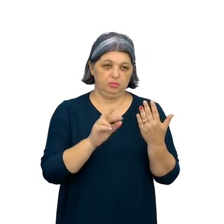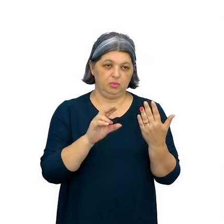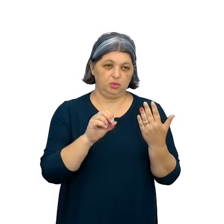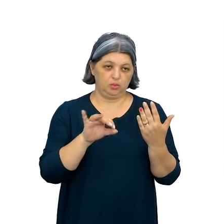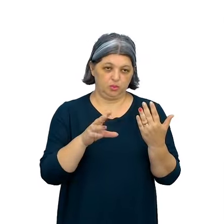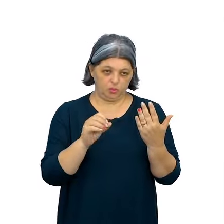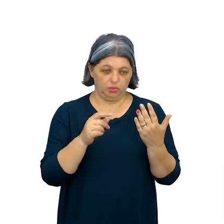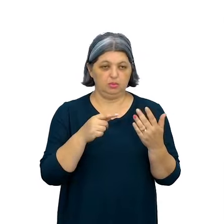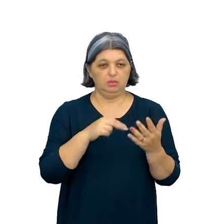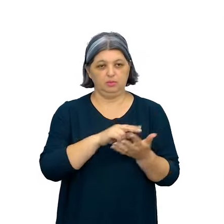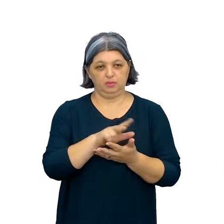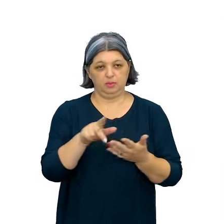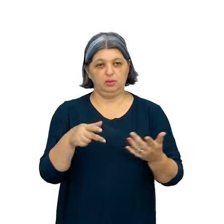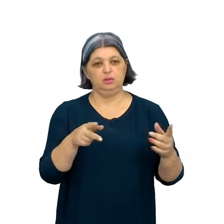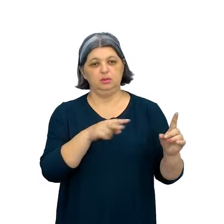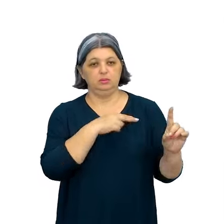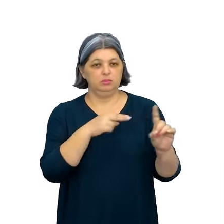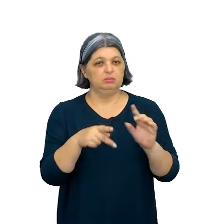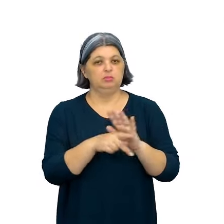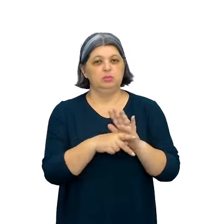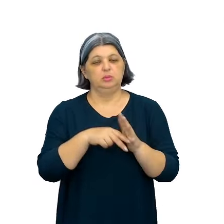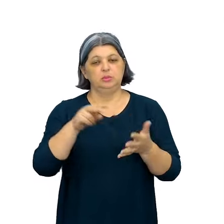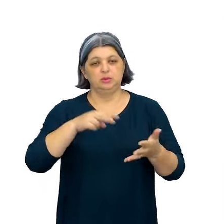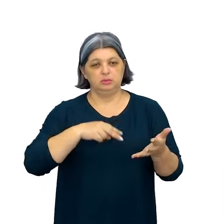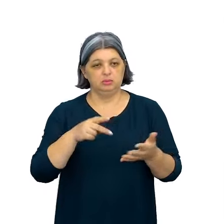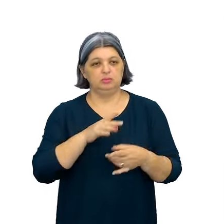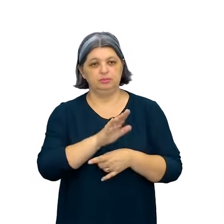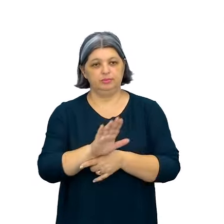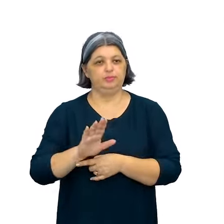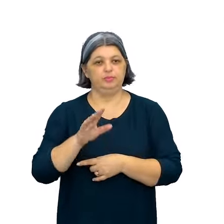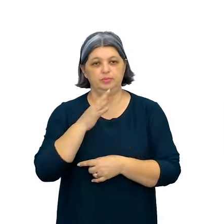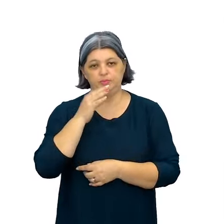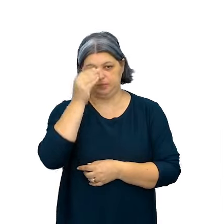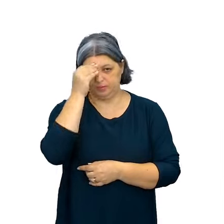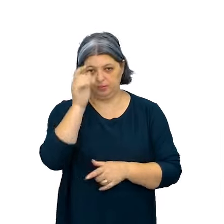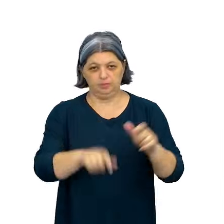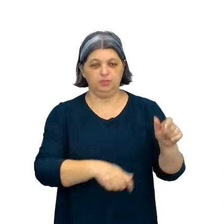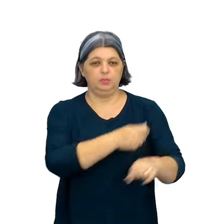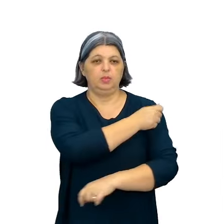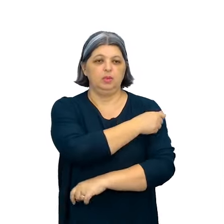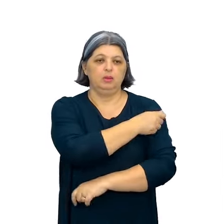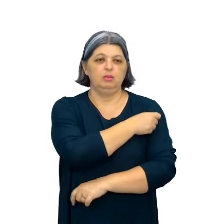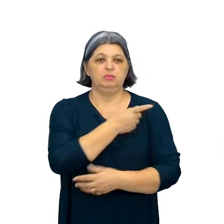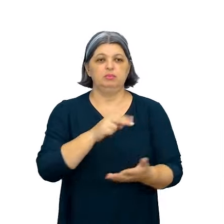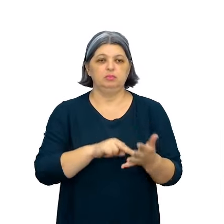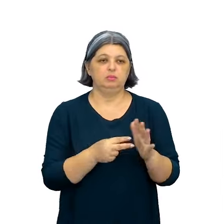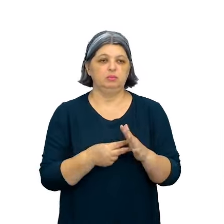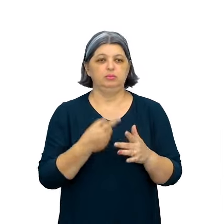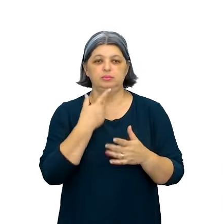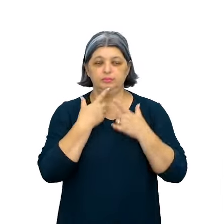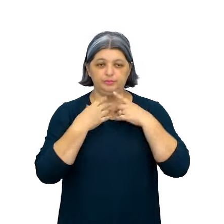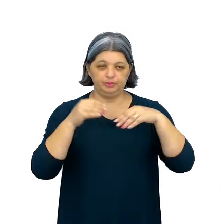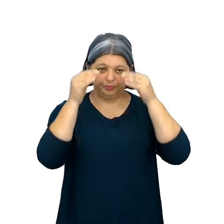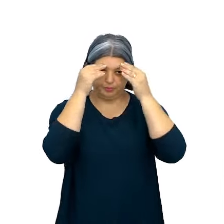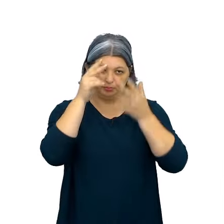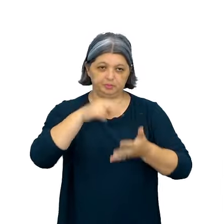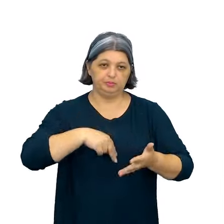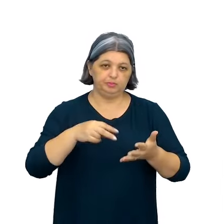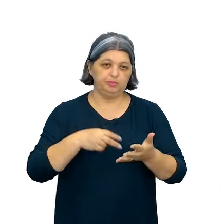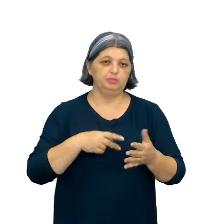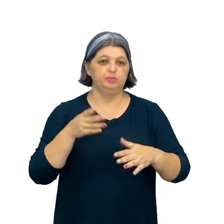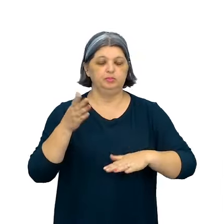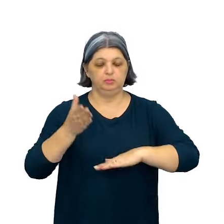várias concepções de leitura que contribuem para a ampliação do conhecimento do estudante, no sentido de conceber a linguagem e a leitura